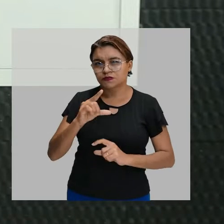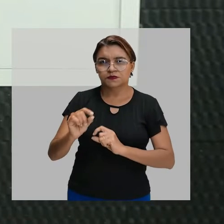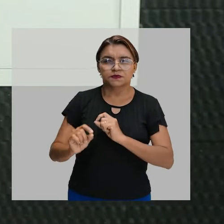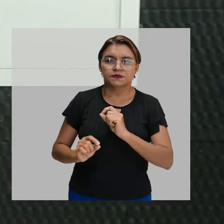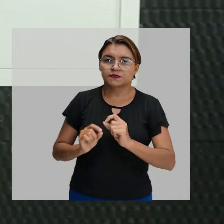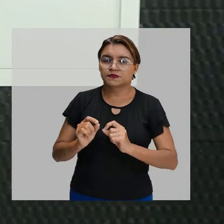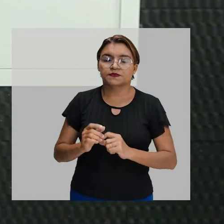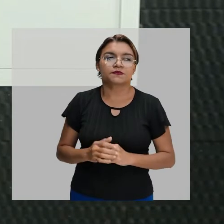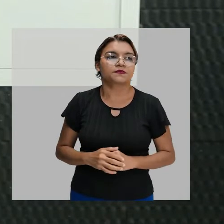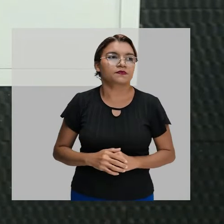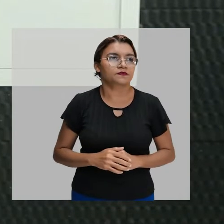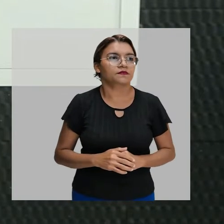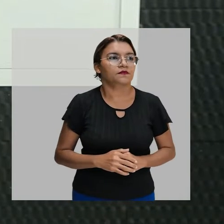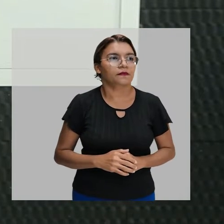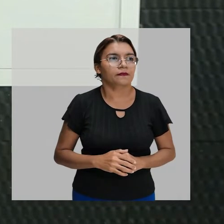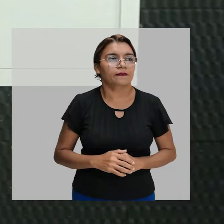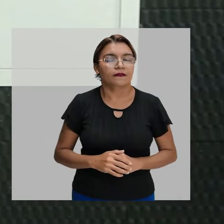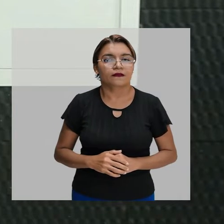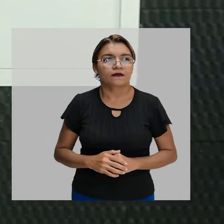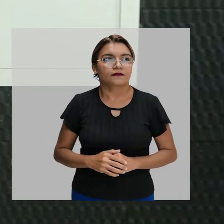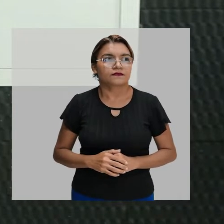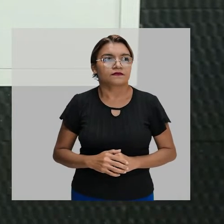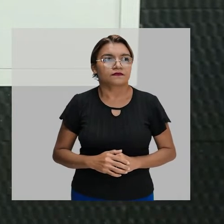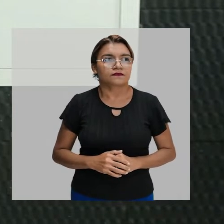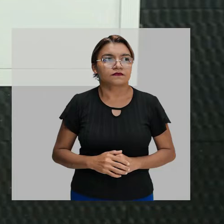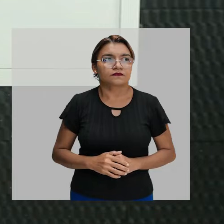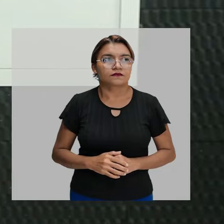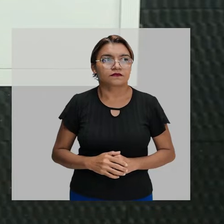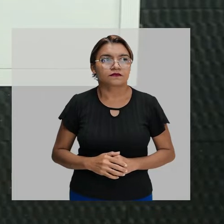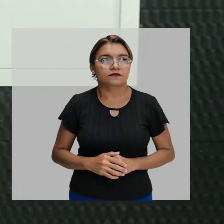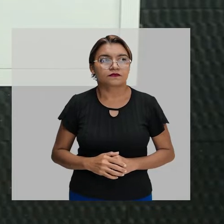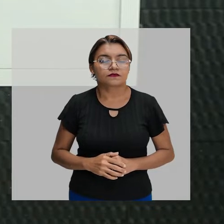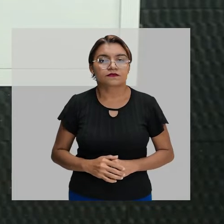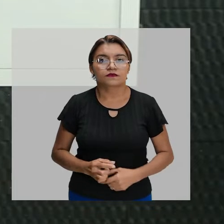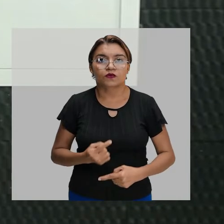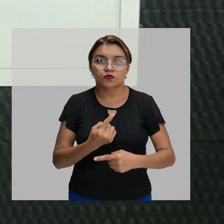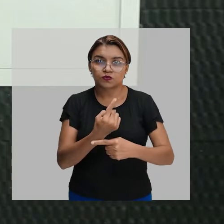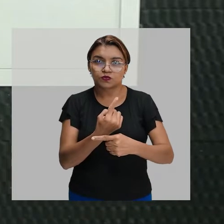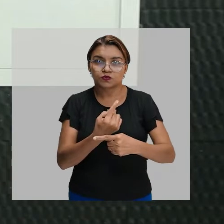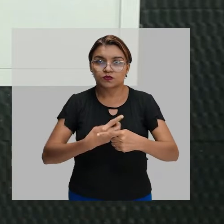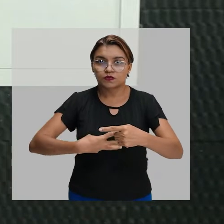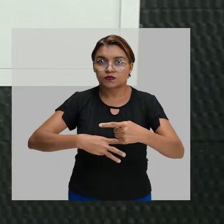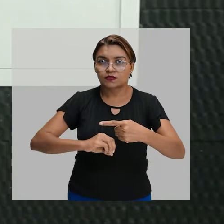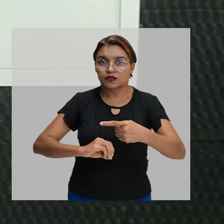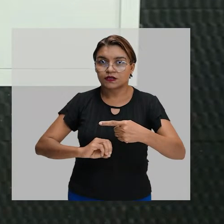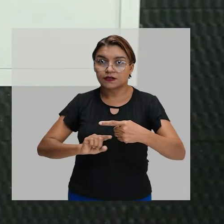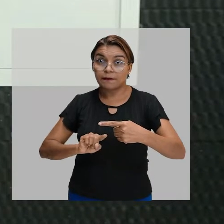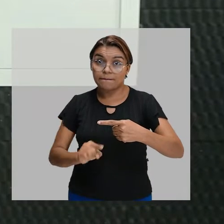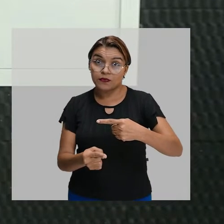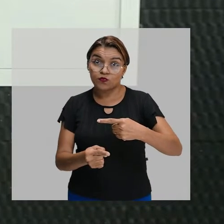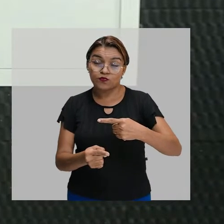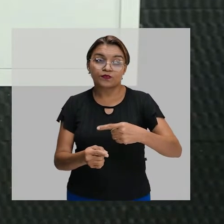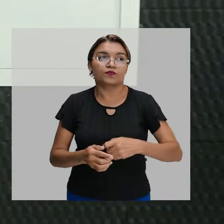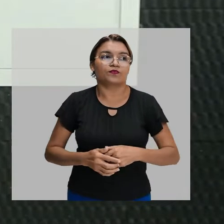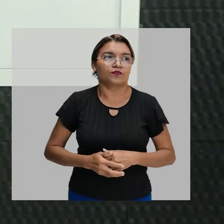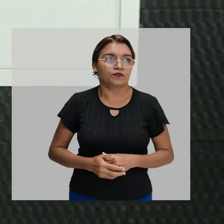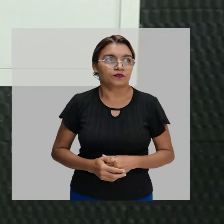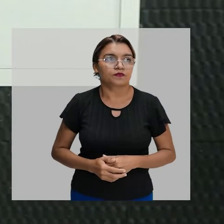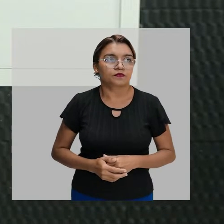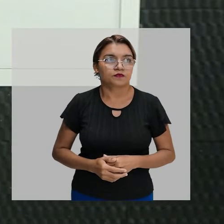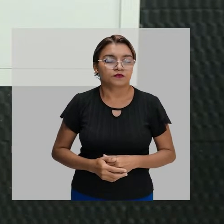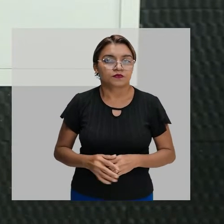aqui ó e a escala que é de um prata em tamil é ímpar 30 mil